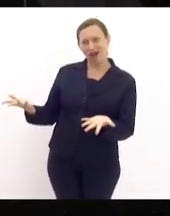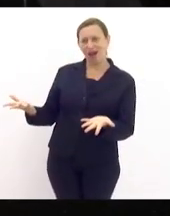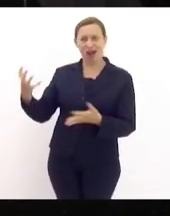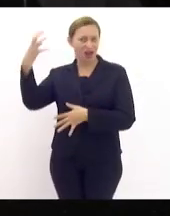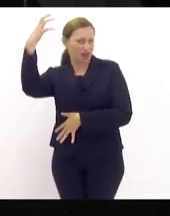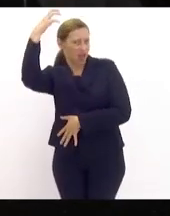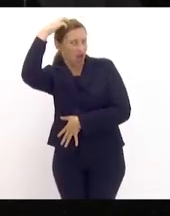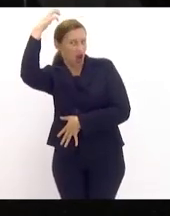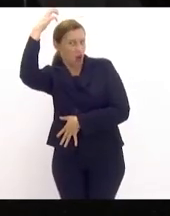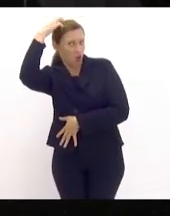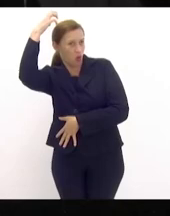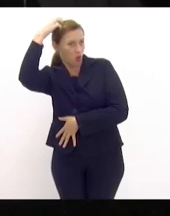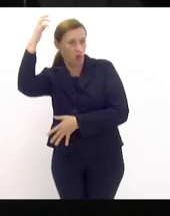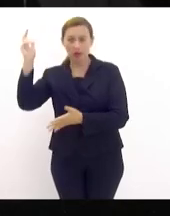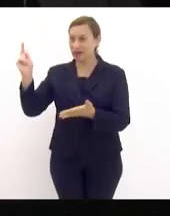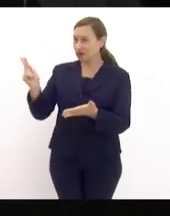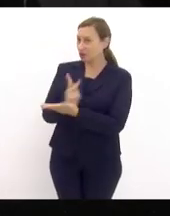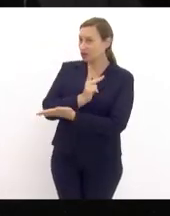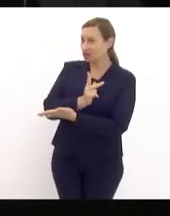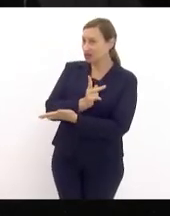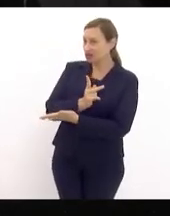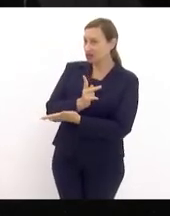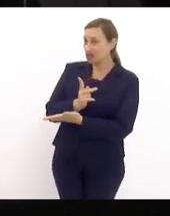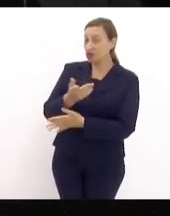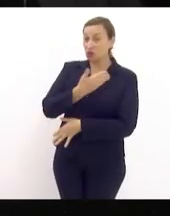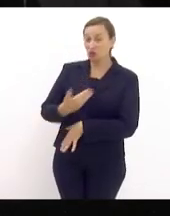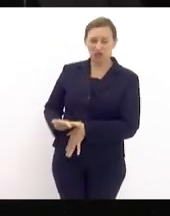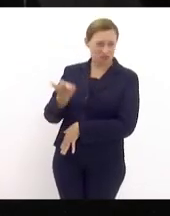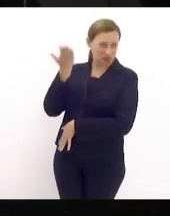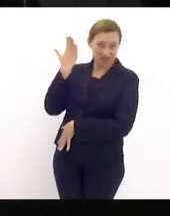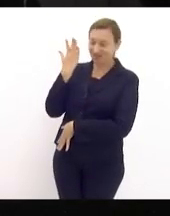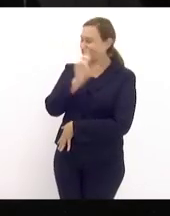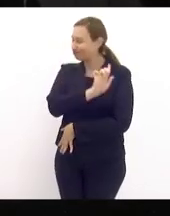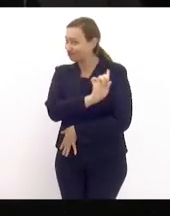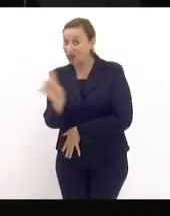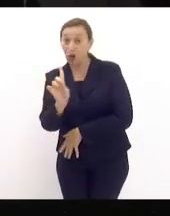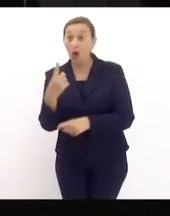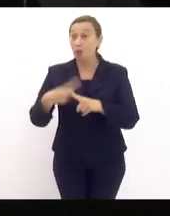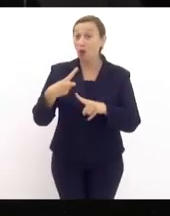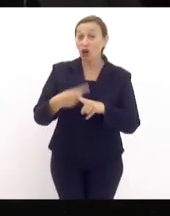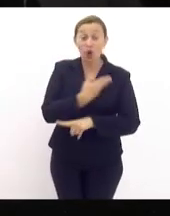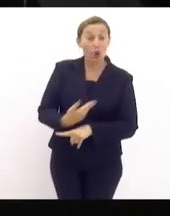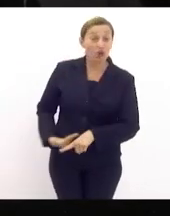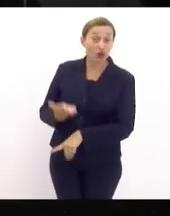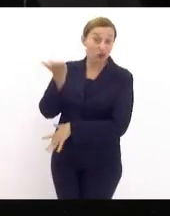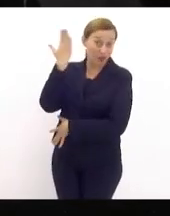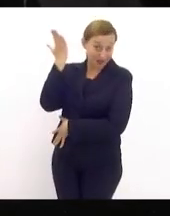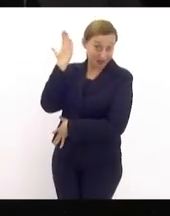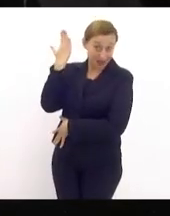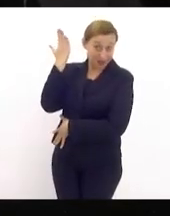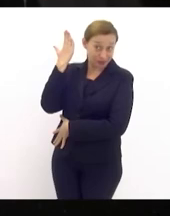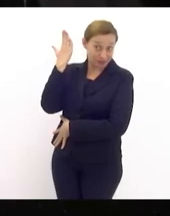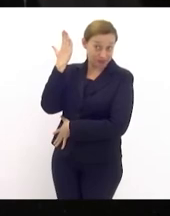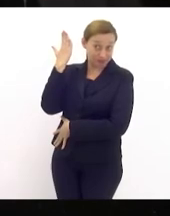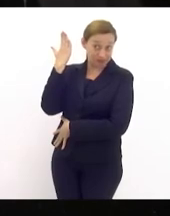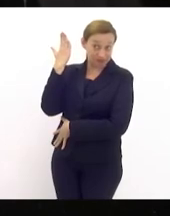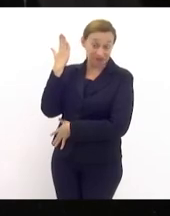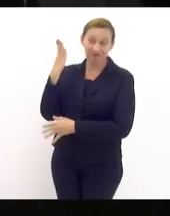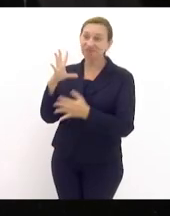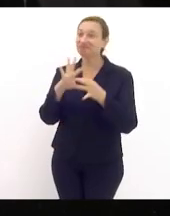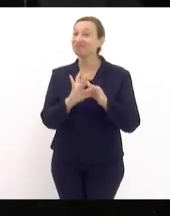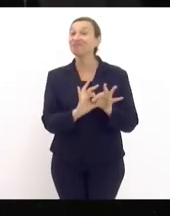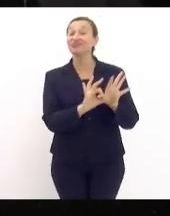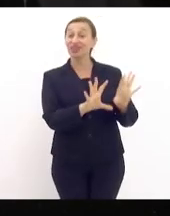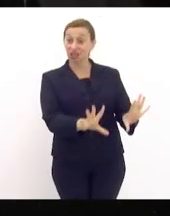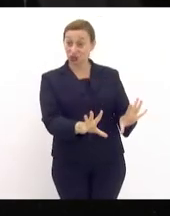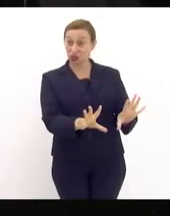culpa do que está acontecendo no governo passado, porque o governo passado deixou,